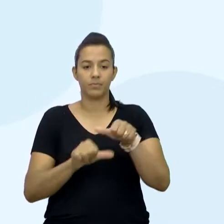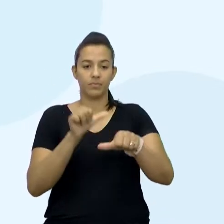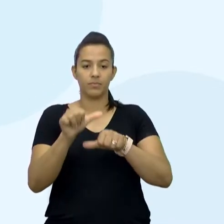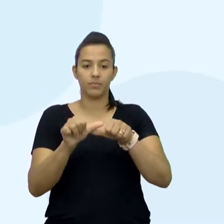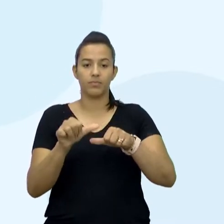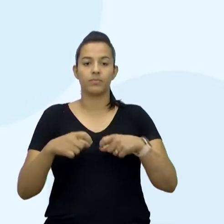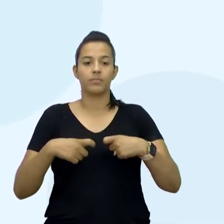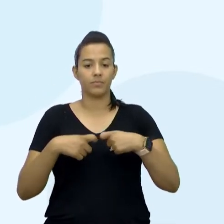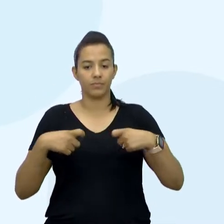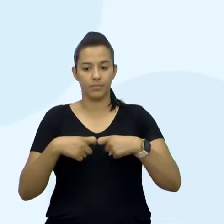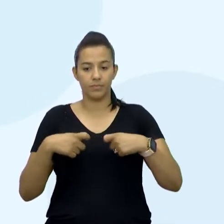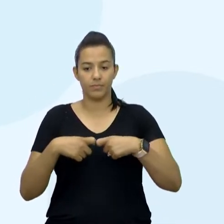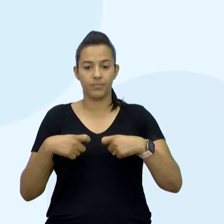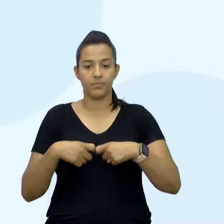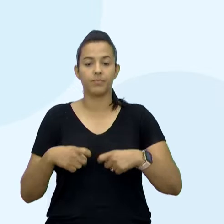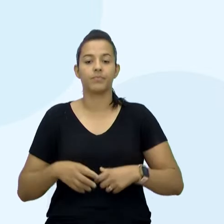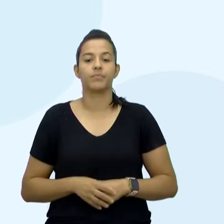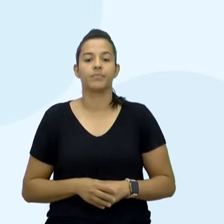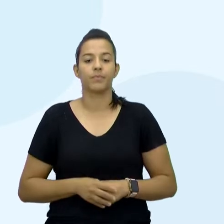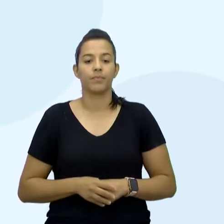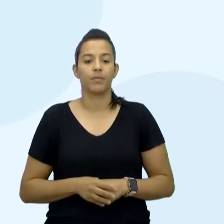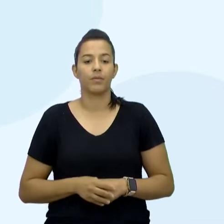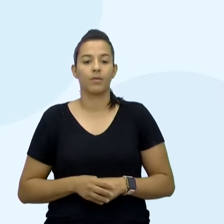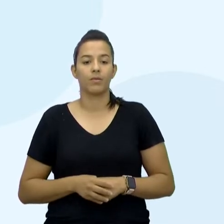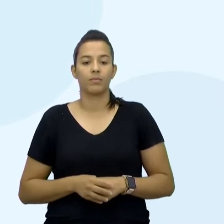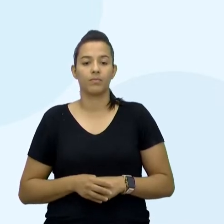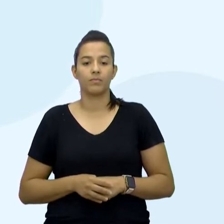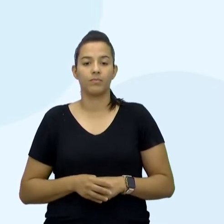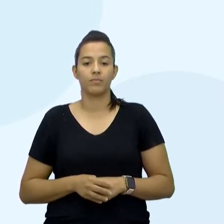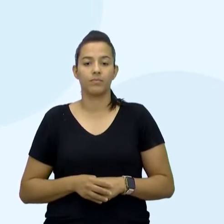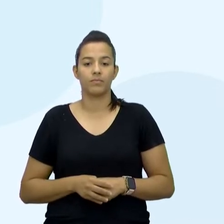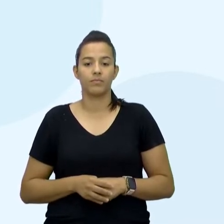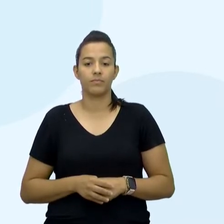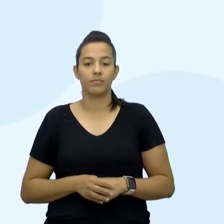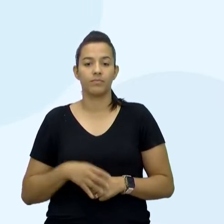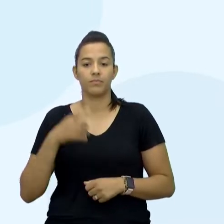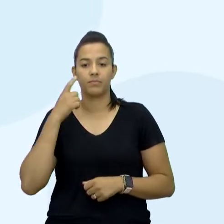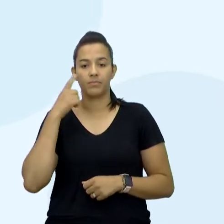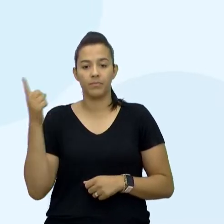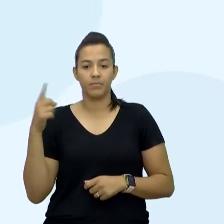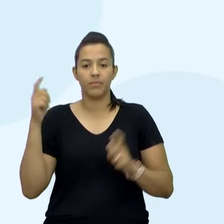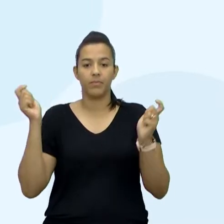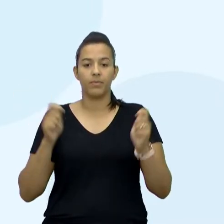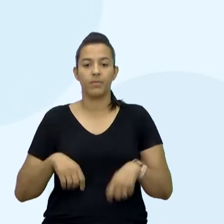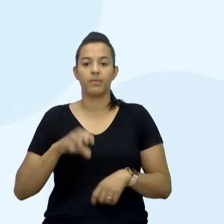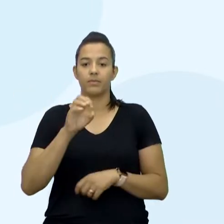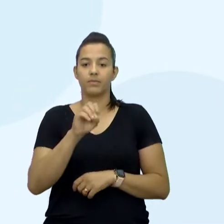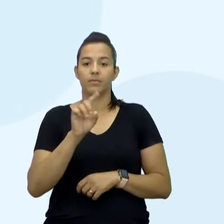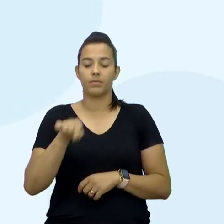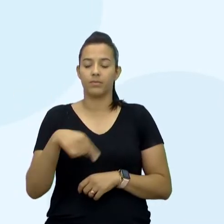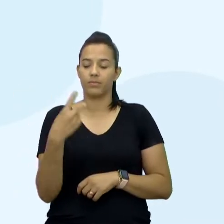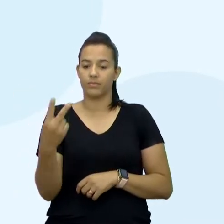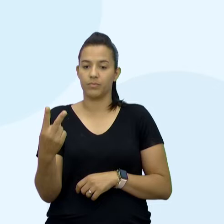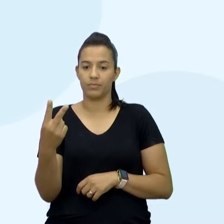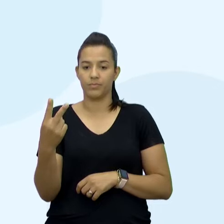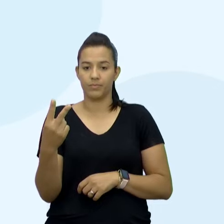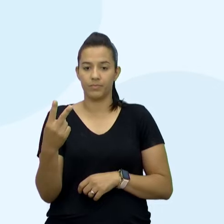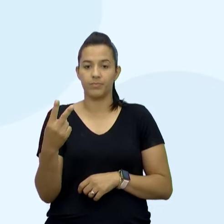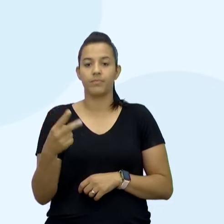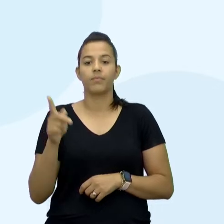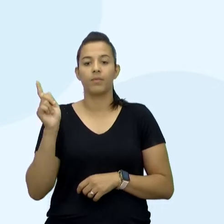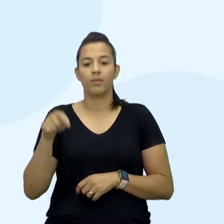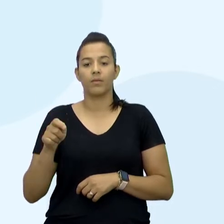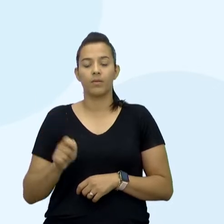mola. Então, vamos lá, pessoal. O 2π está aqui. Aqui a massa é 0,2 kg. O